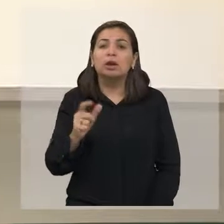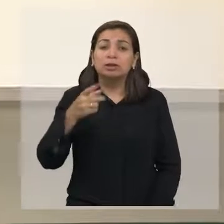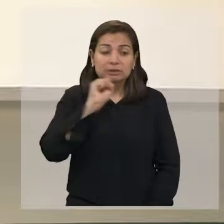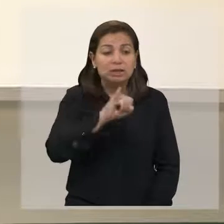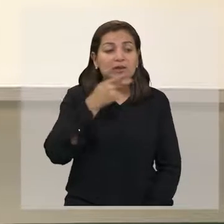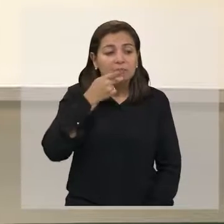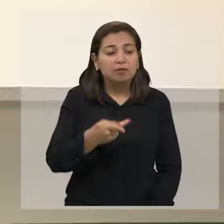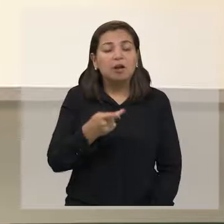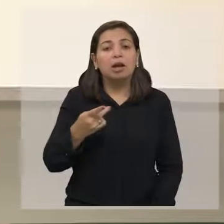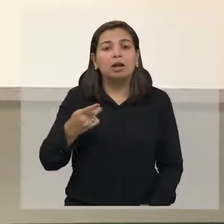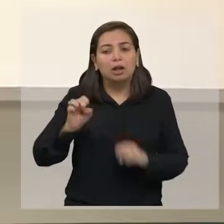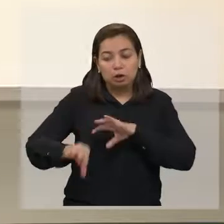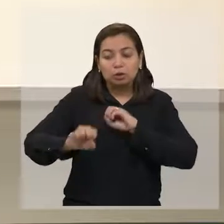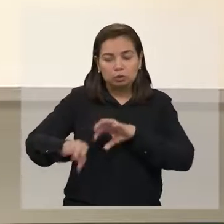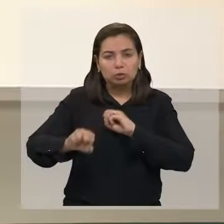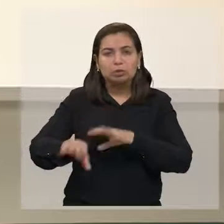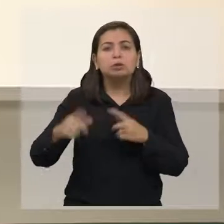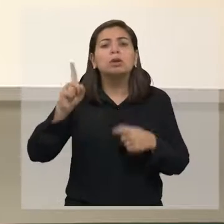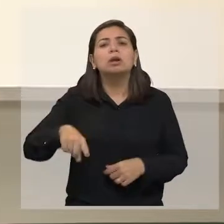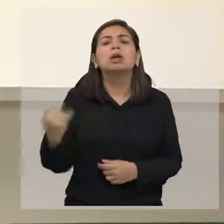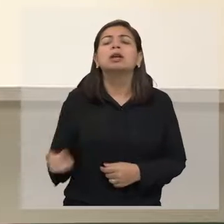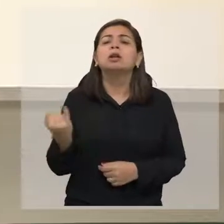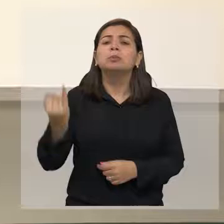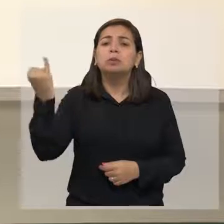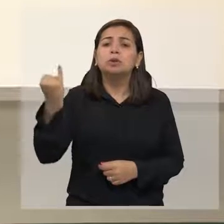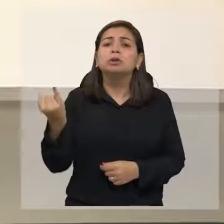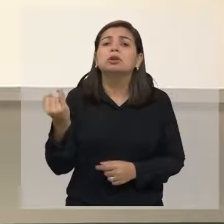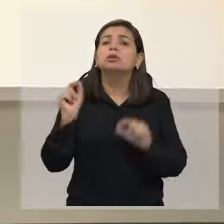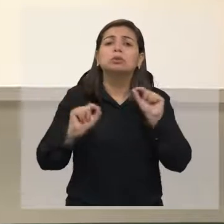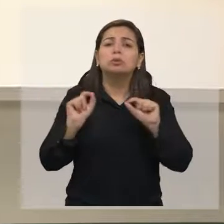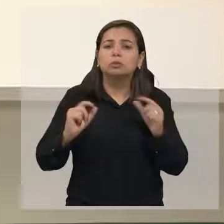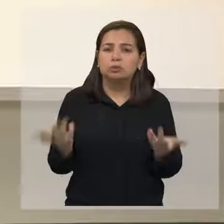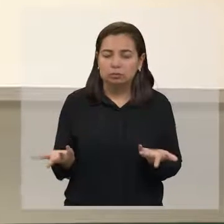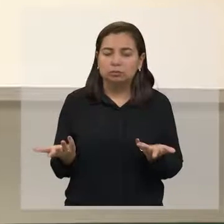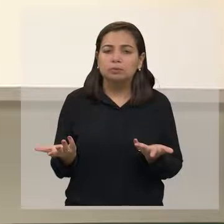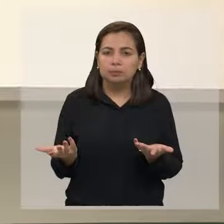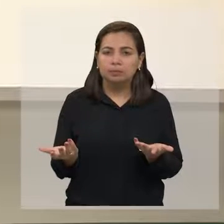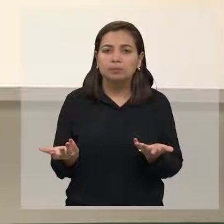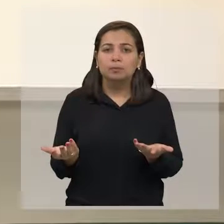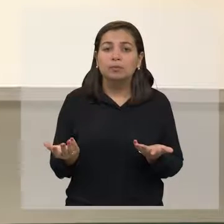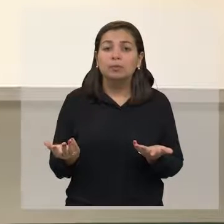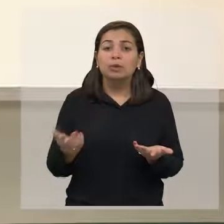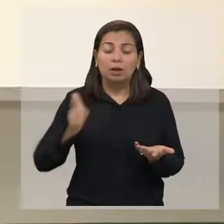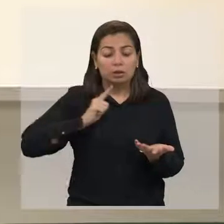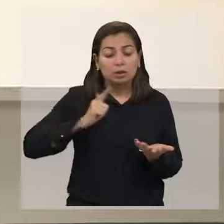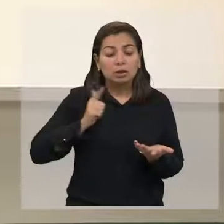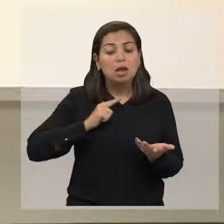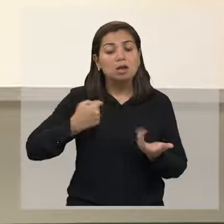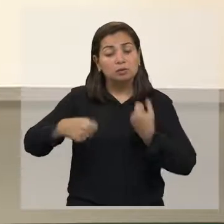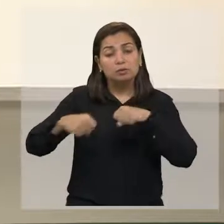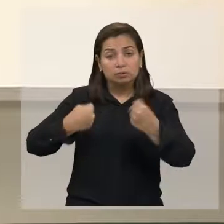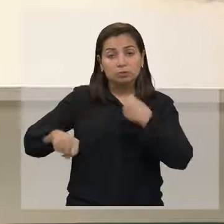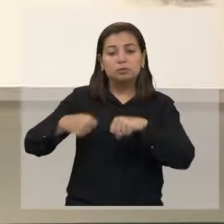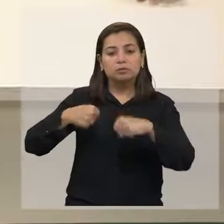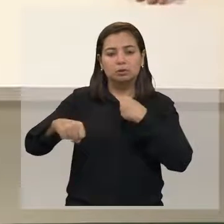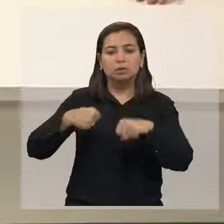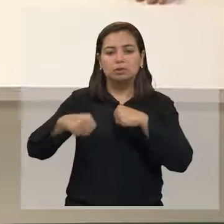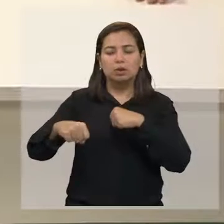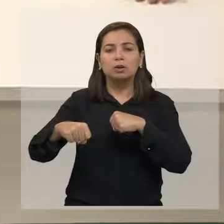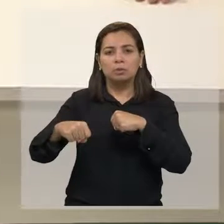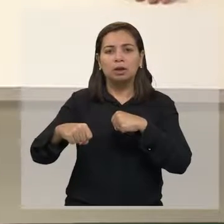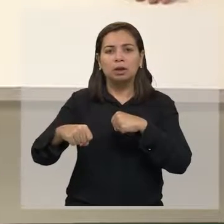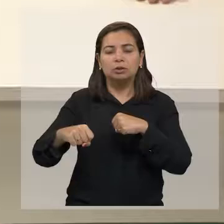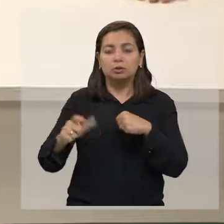educação, é importante, então, que se coloque no debate, que seja colocado